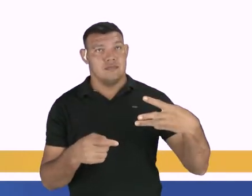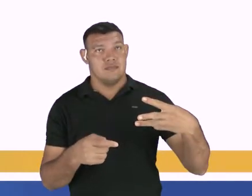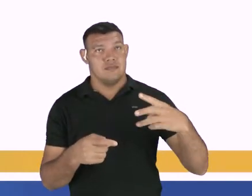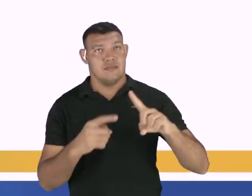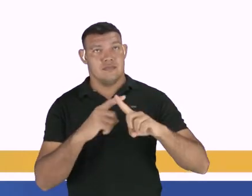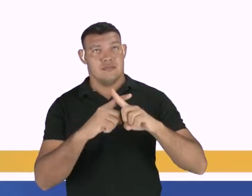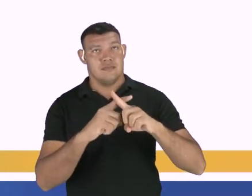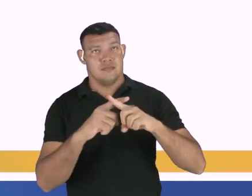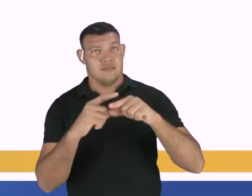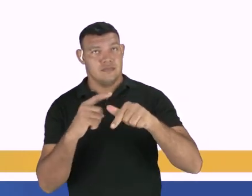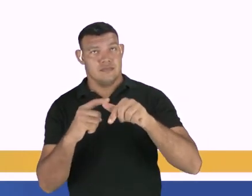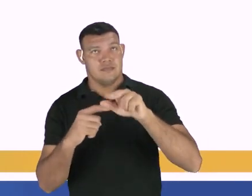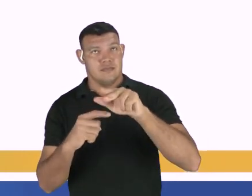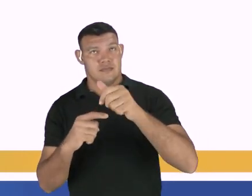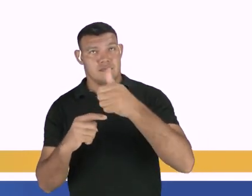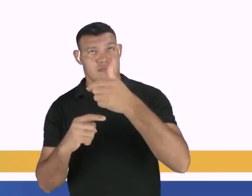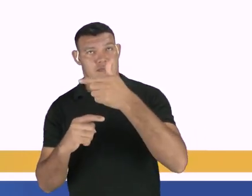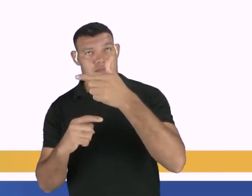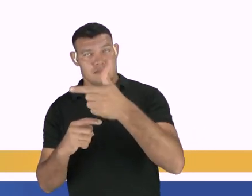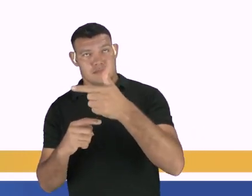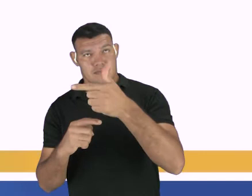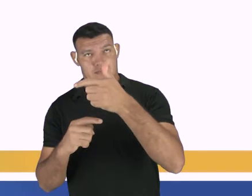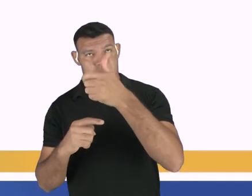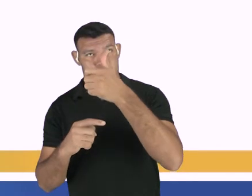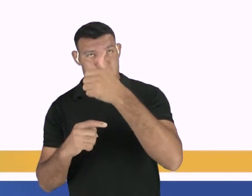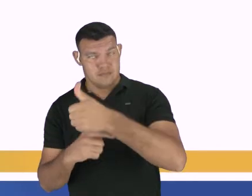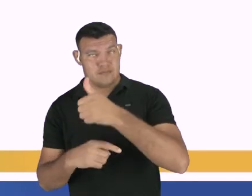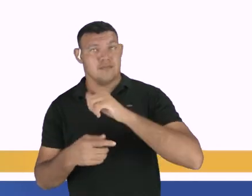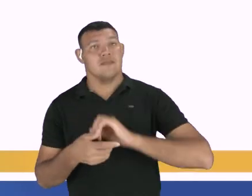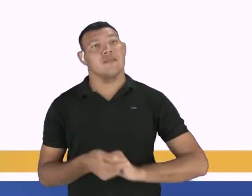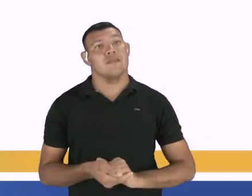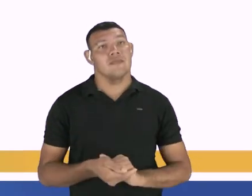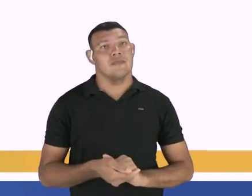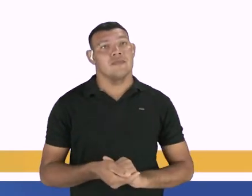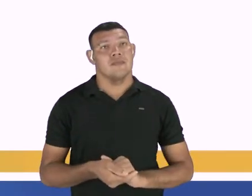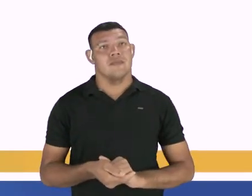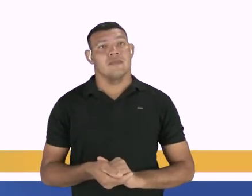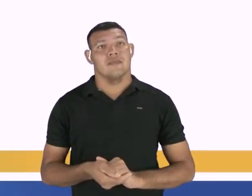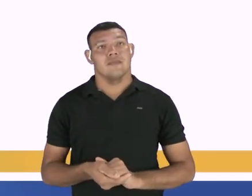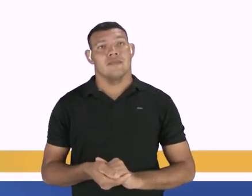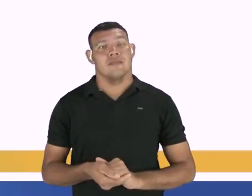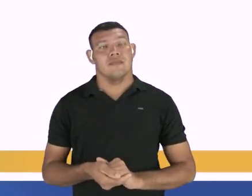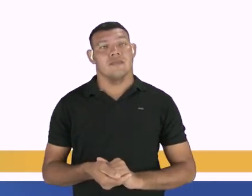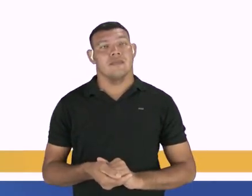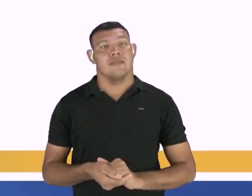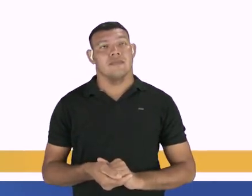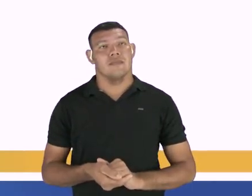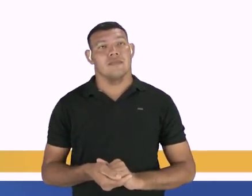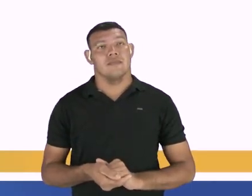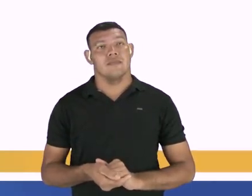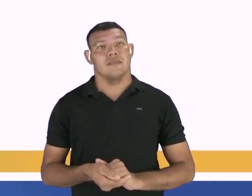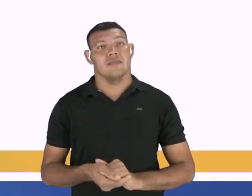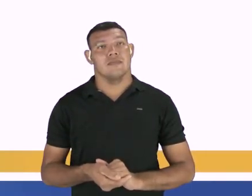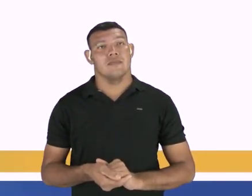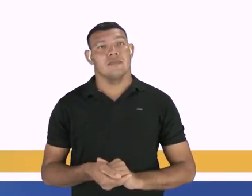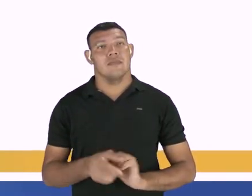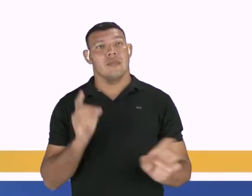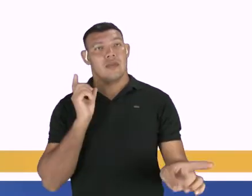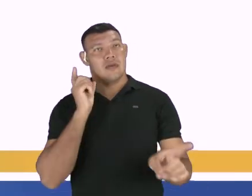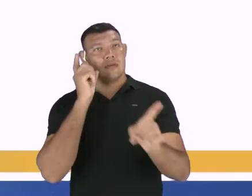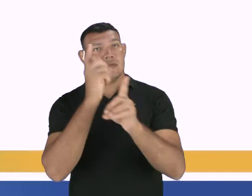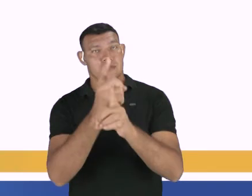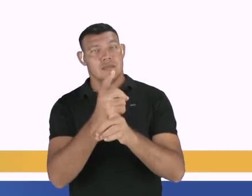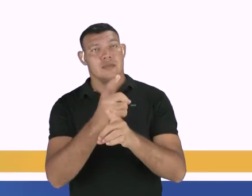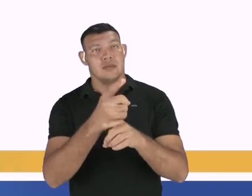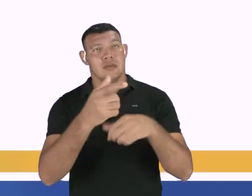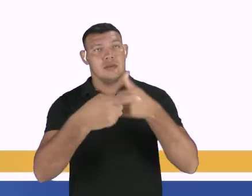7, 21. Então, o resultado dessa multiplicação, 2/3 vezes 5/7, vai me dar